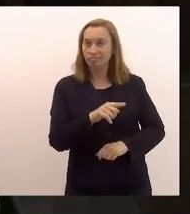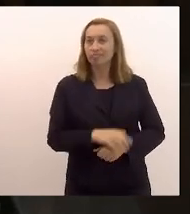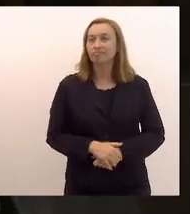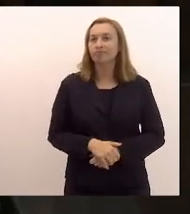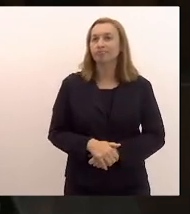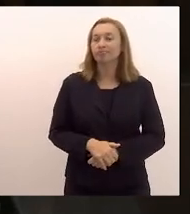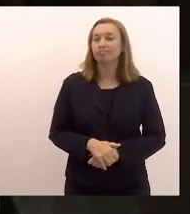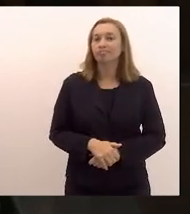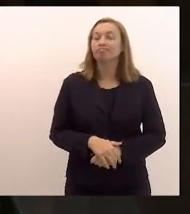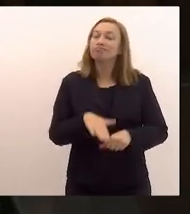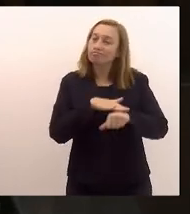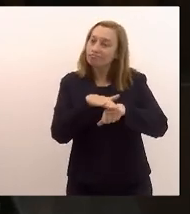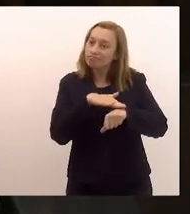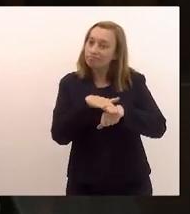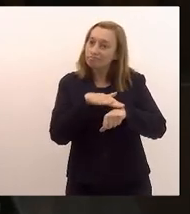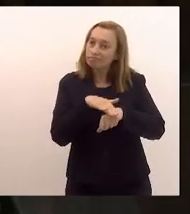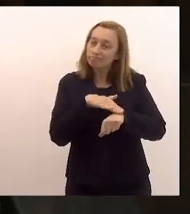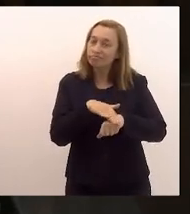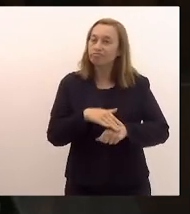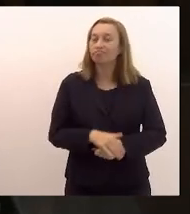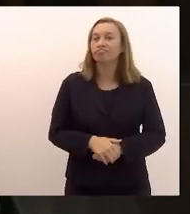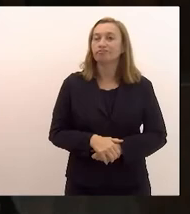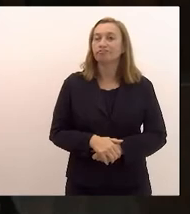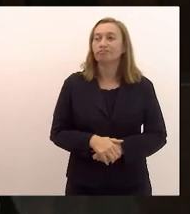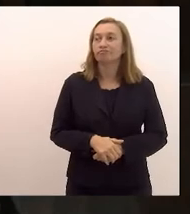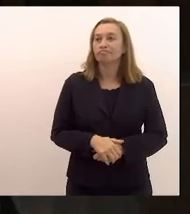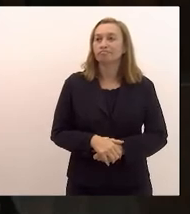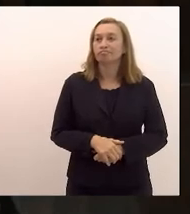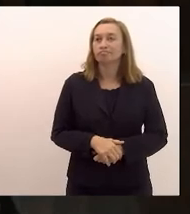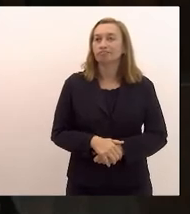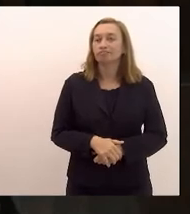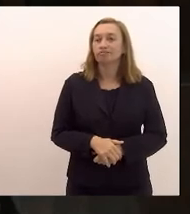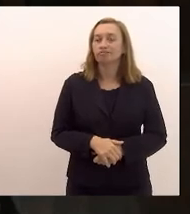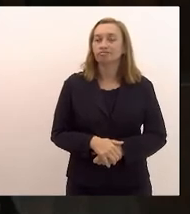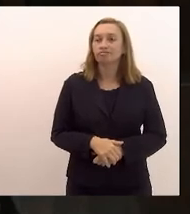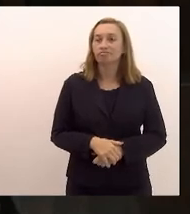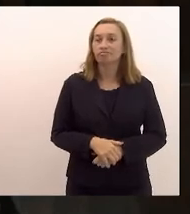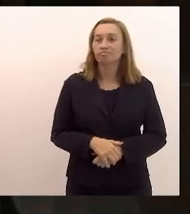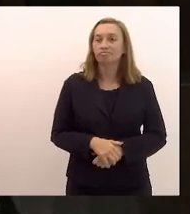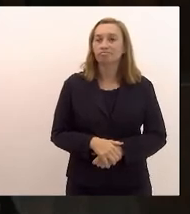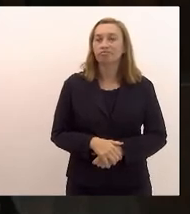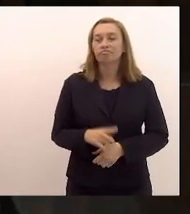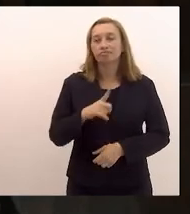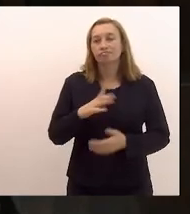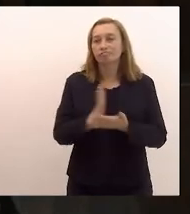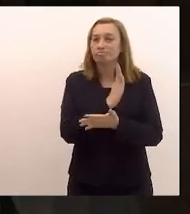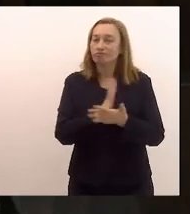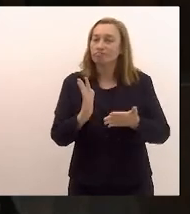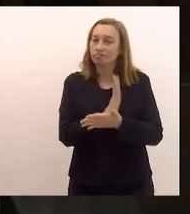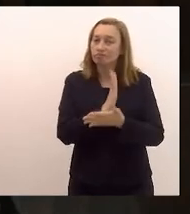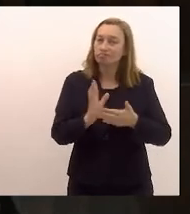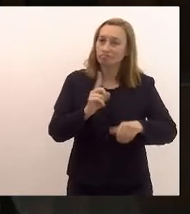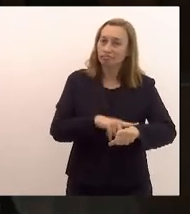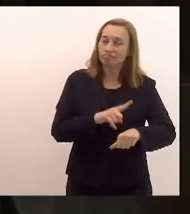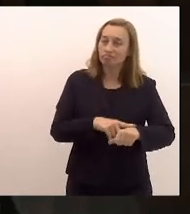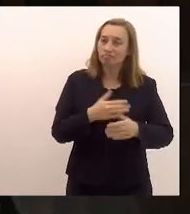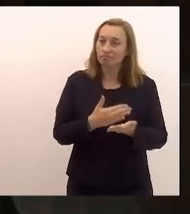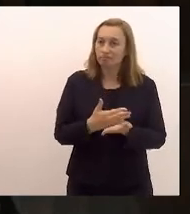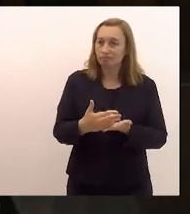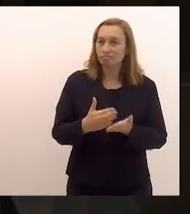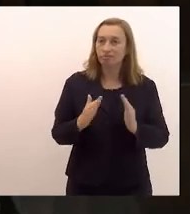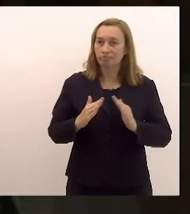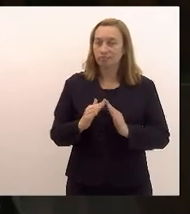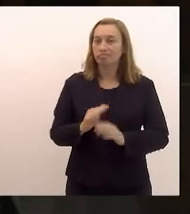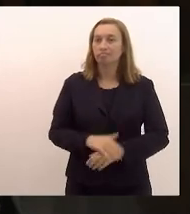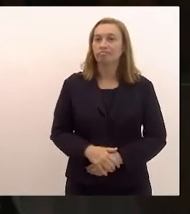e aí numa conversa com vossa excelência ou não eu acho que a gente vai ter algum espaço vou conversar para casa